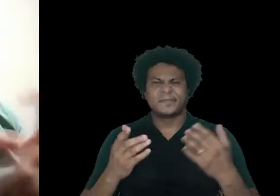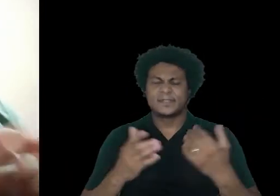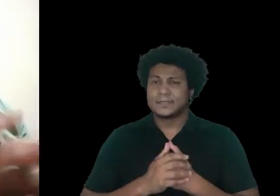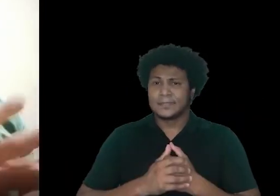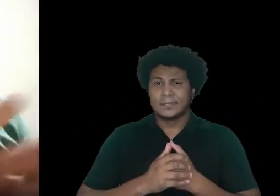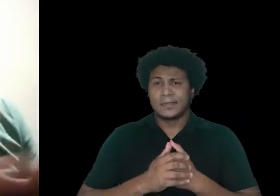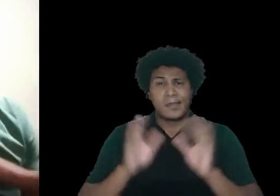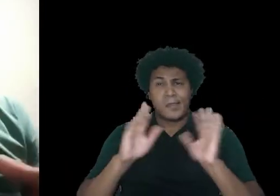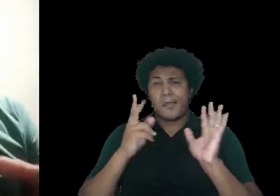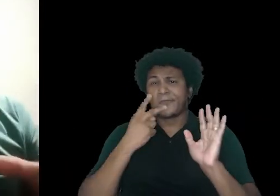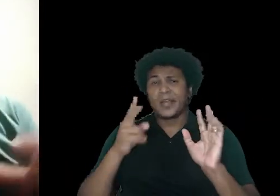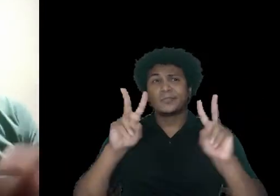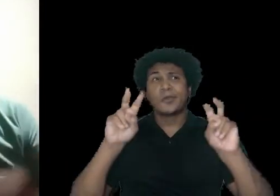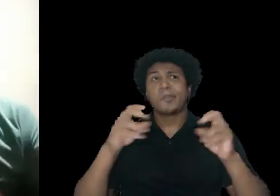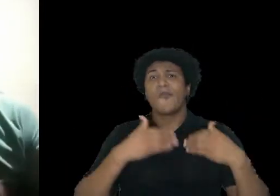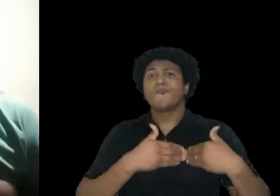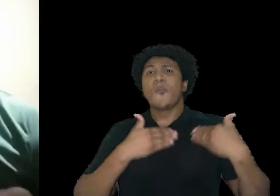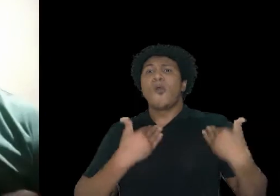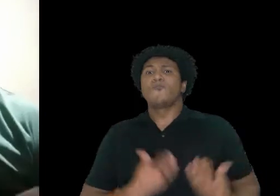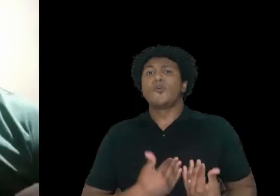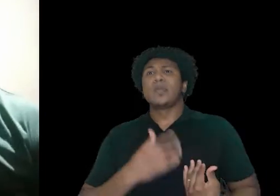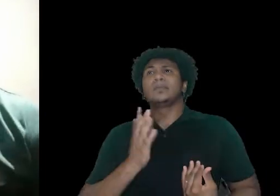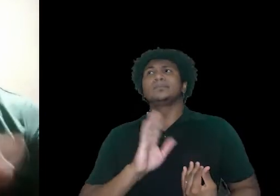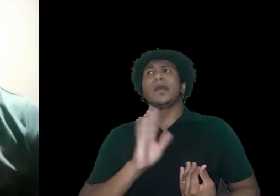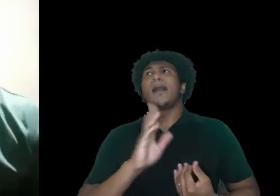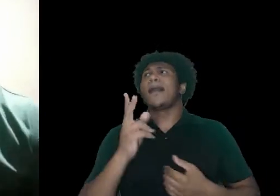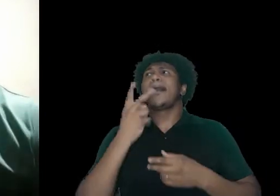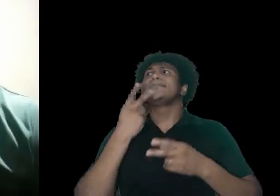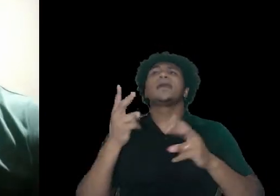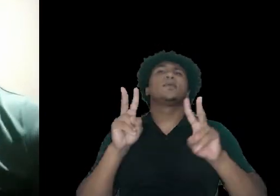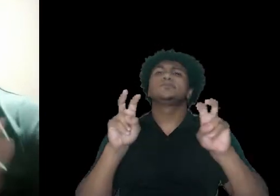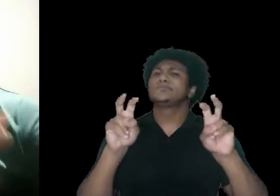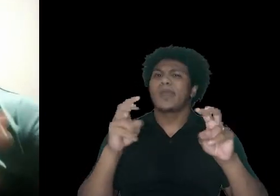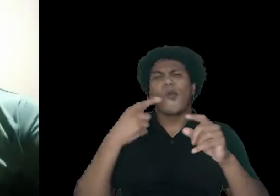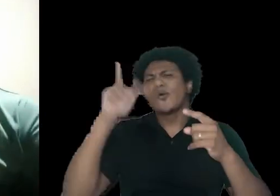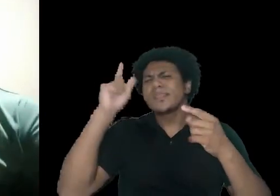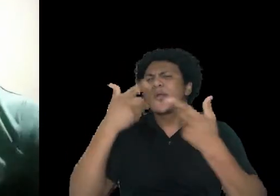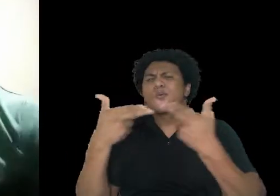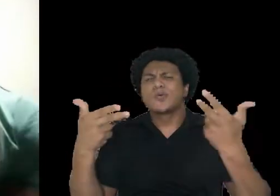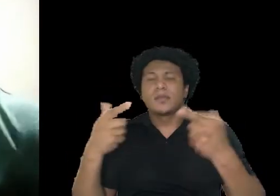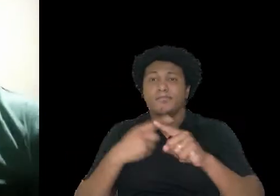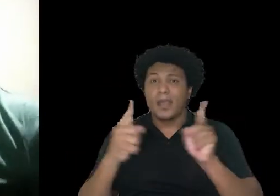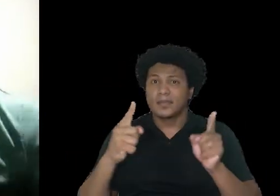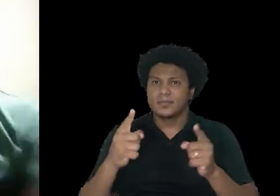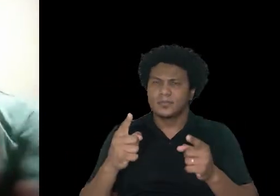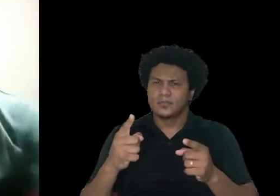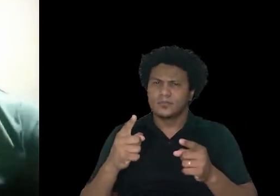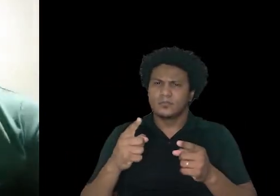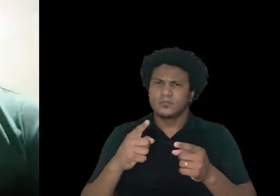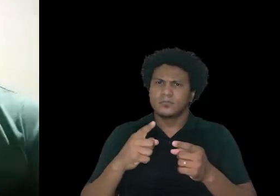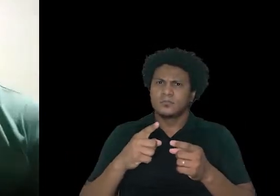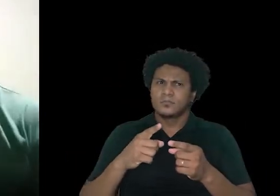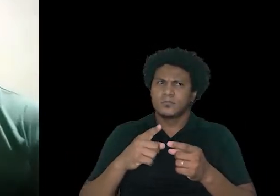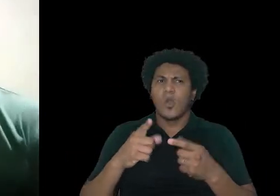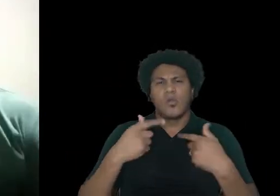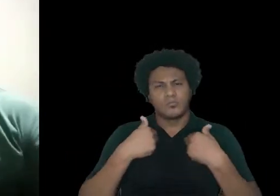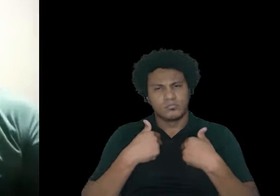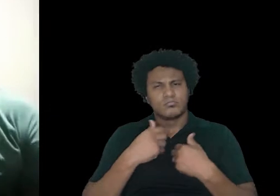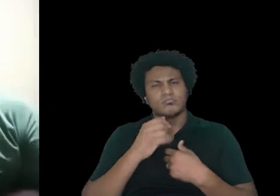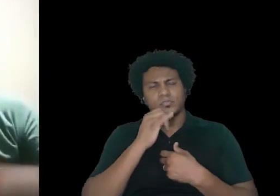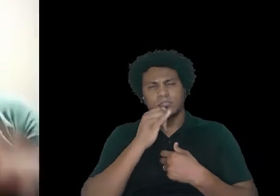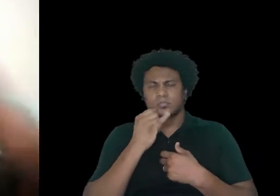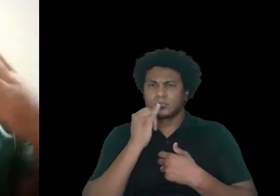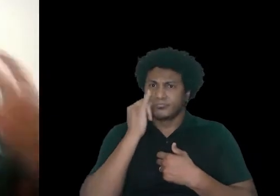e da organização. Não vou nem falar boa vontade, porque boa vontade é outra coisa, né? Mas